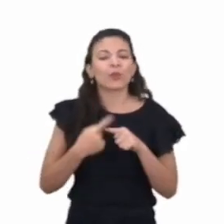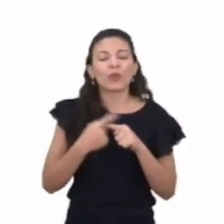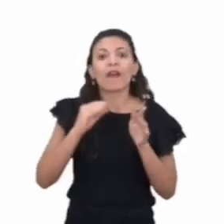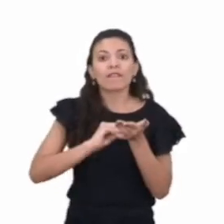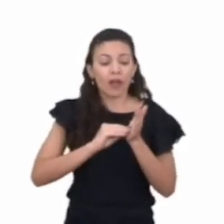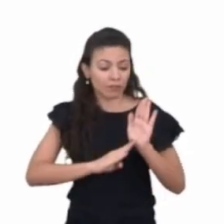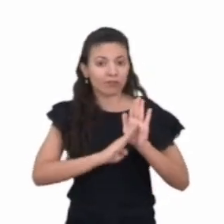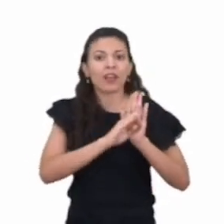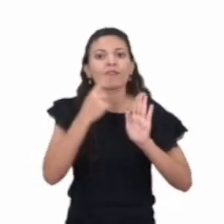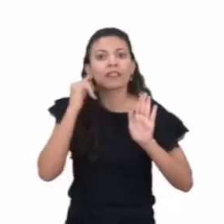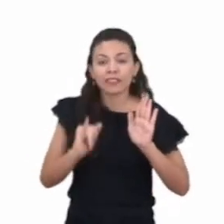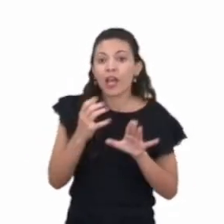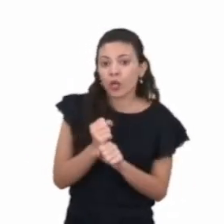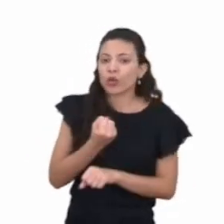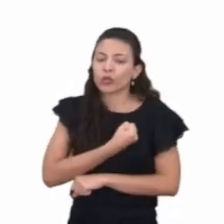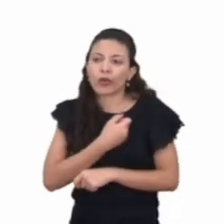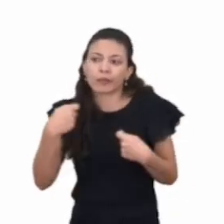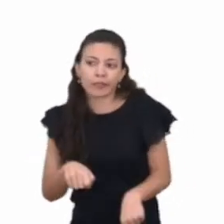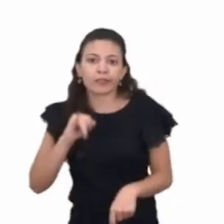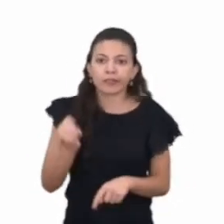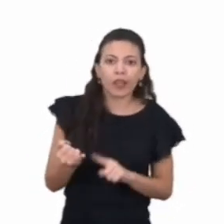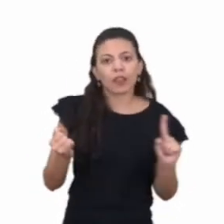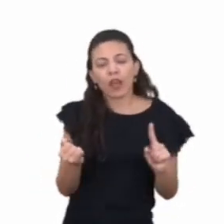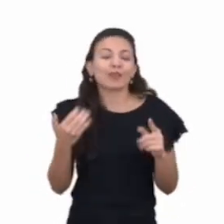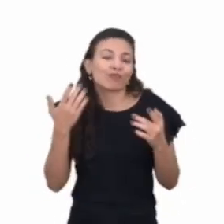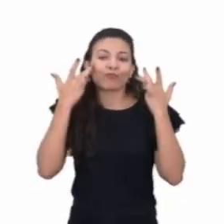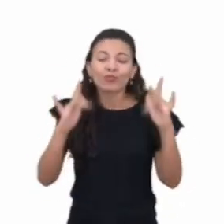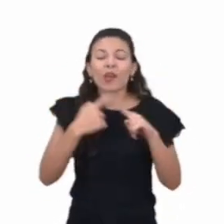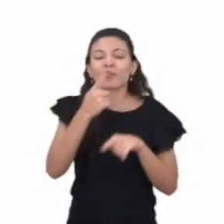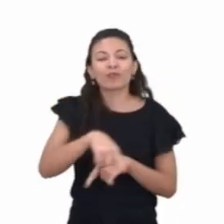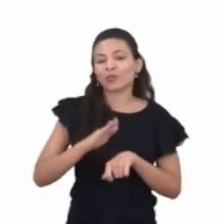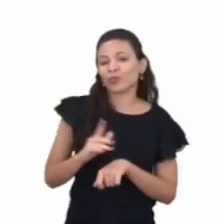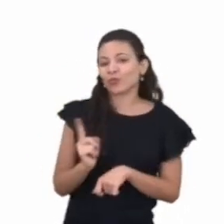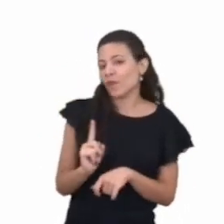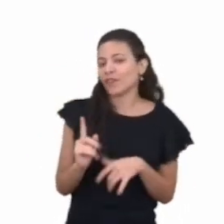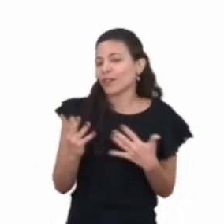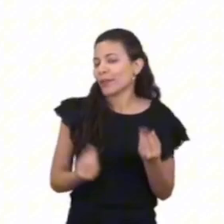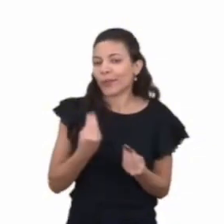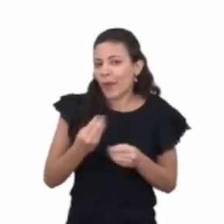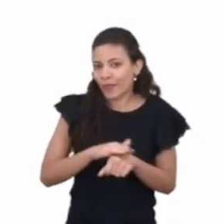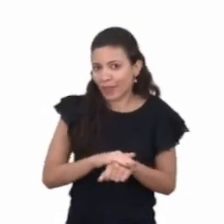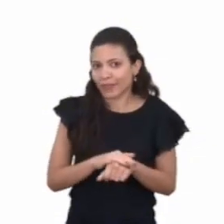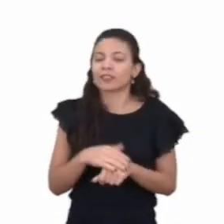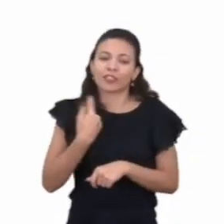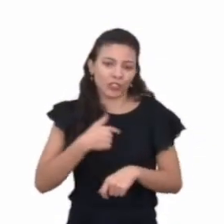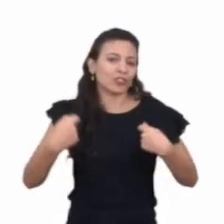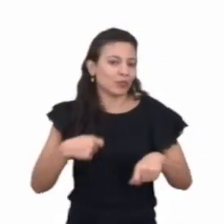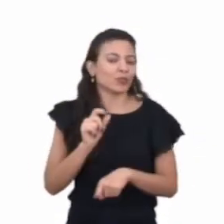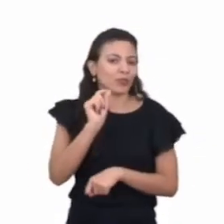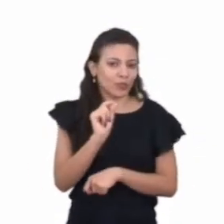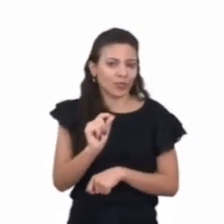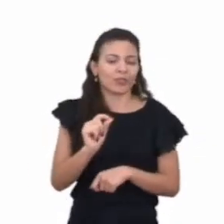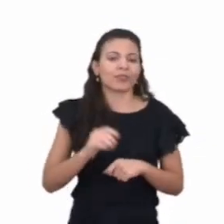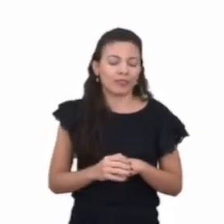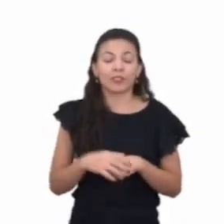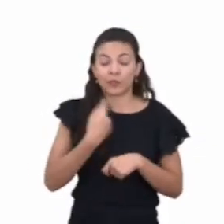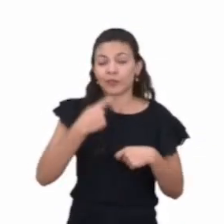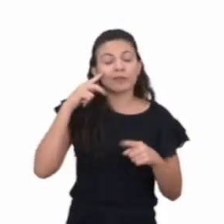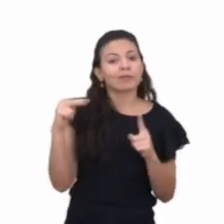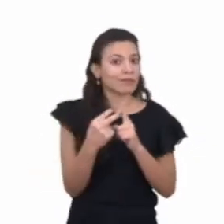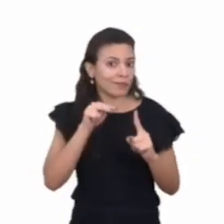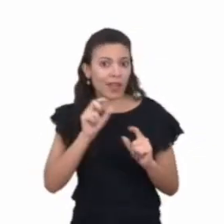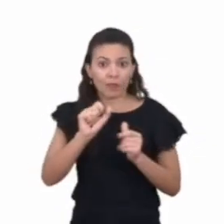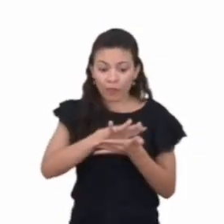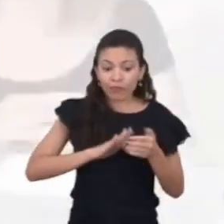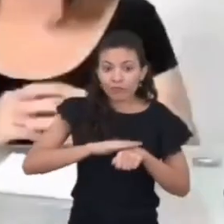pra dizer pra você, professor Arlete, dá lá um check em renda fixa que os alunos não consolidaram esse aprendizado. A gente precisa, então, trazer essa perspectiva de é uma